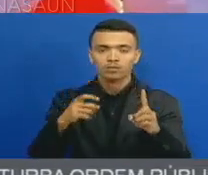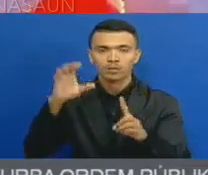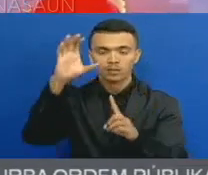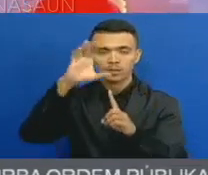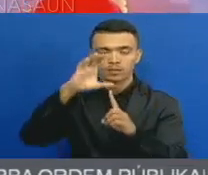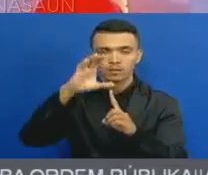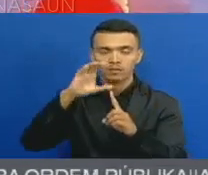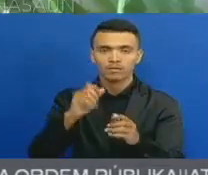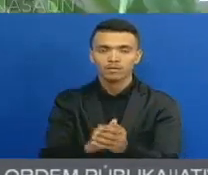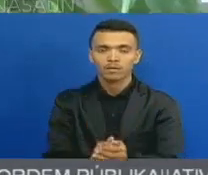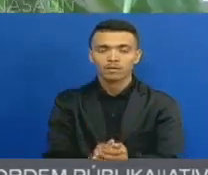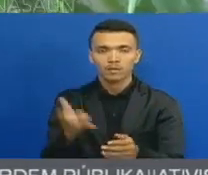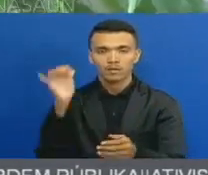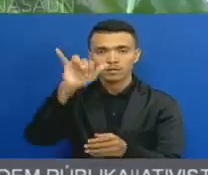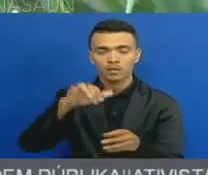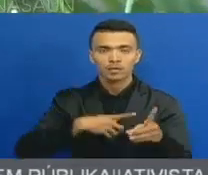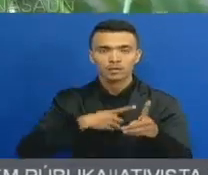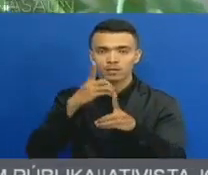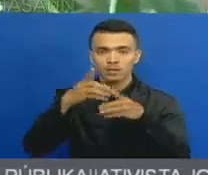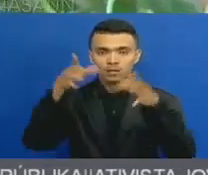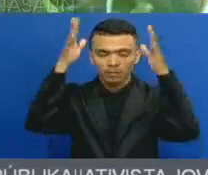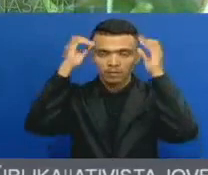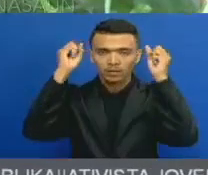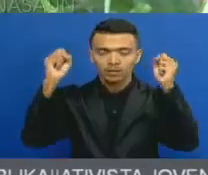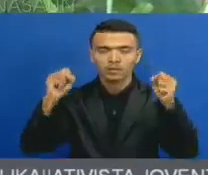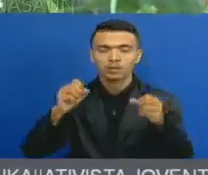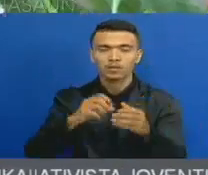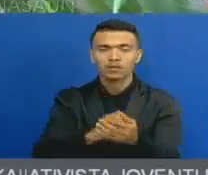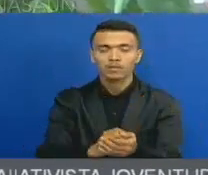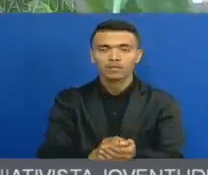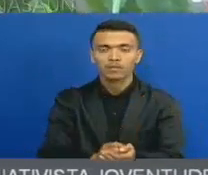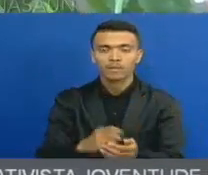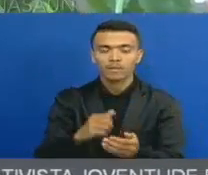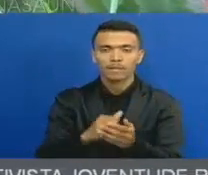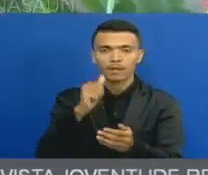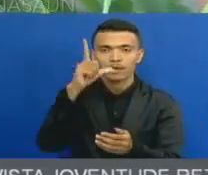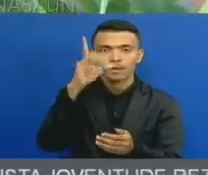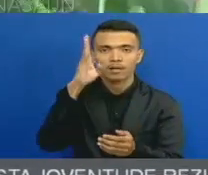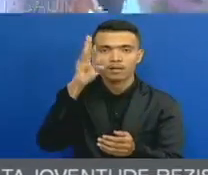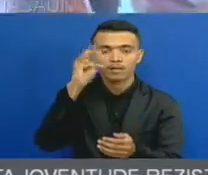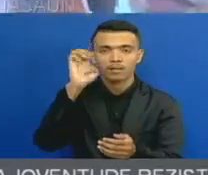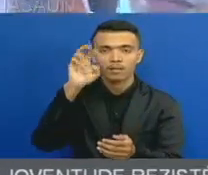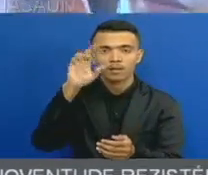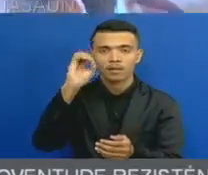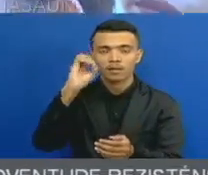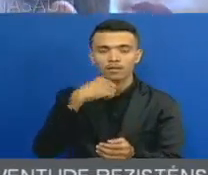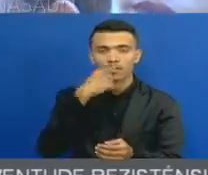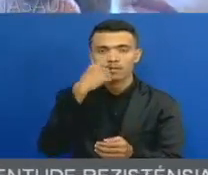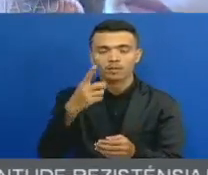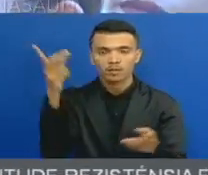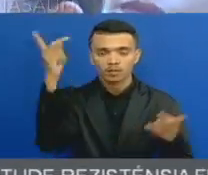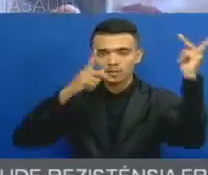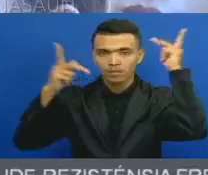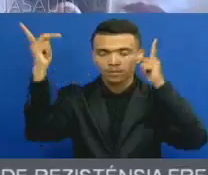sindicato. Idenema direito. Presidente Movimento Força Trabalhador Timor-Leste, Almeiro Villanova, afirma. A Tucanalisa